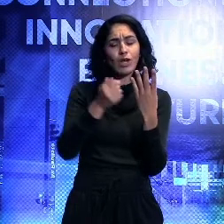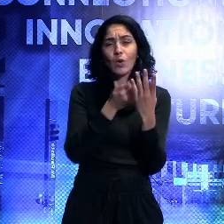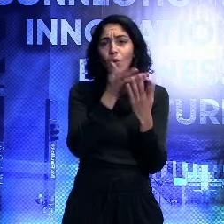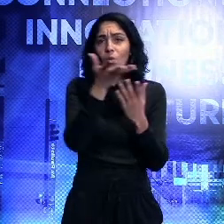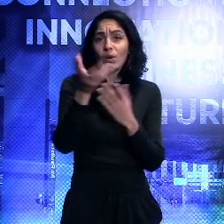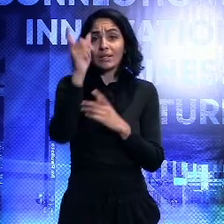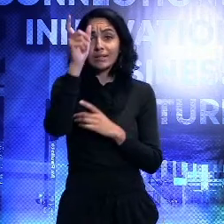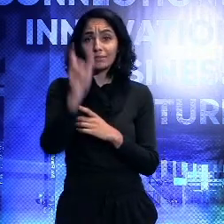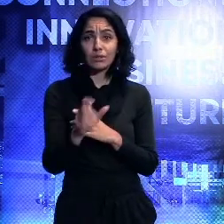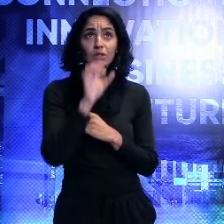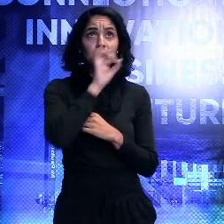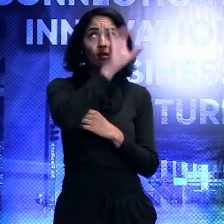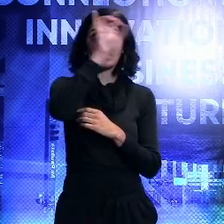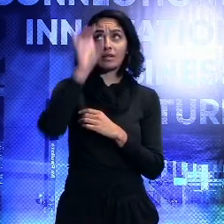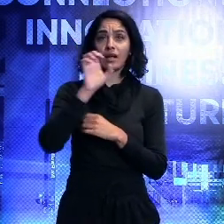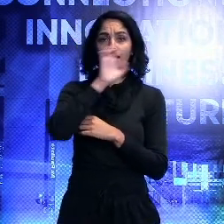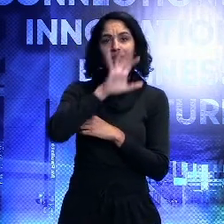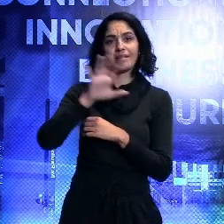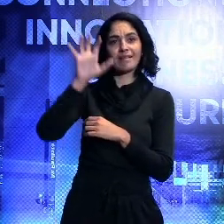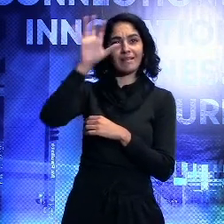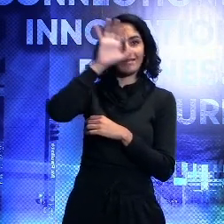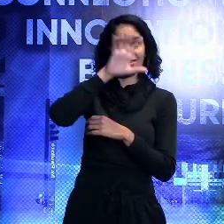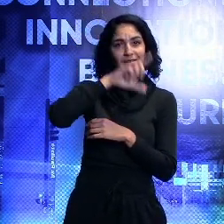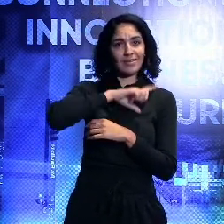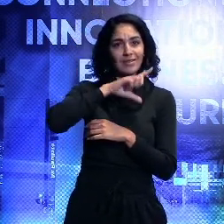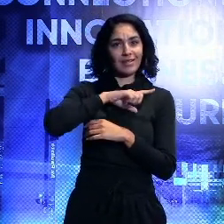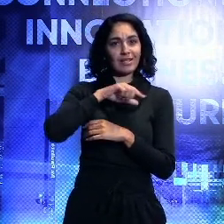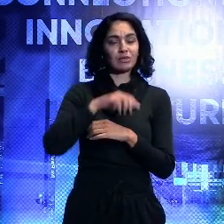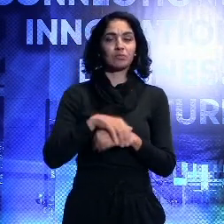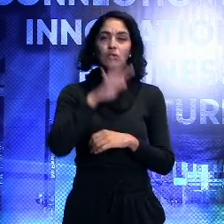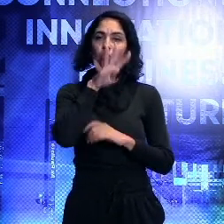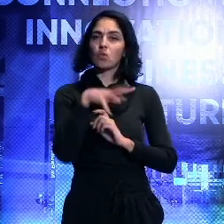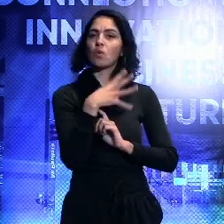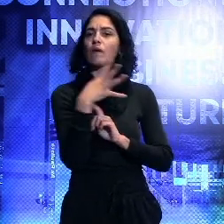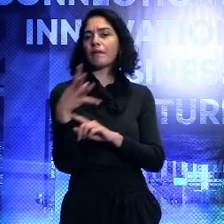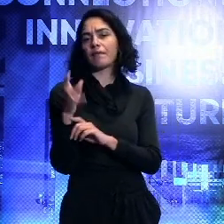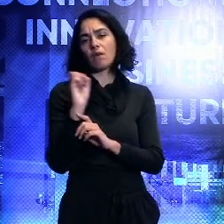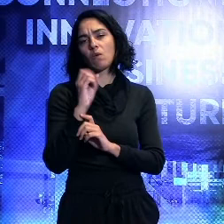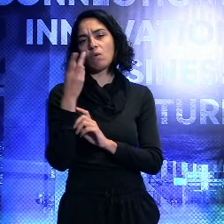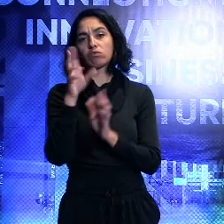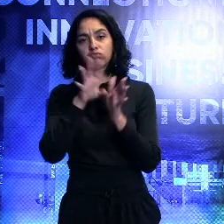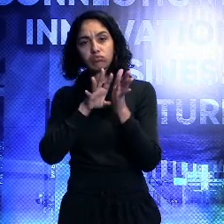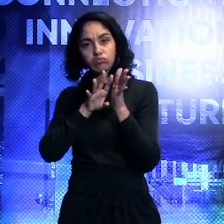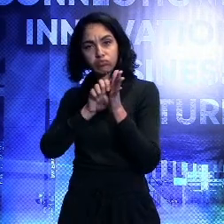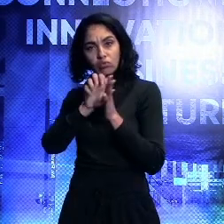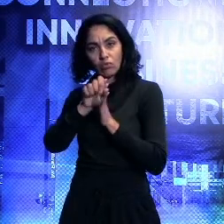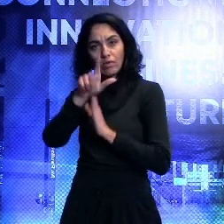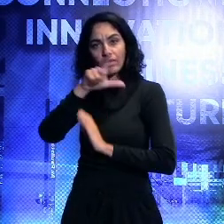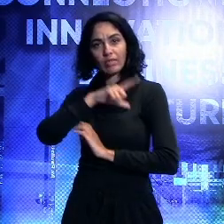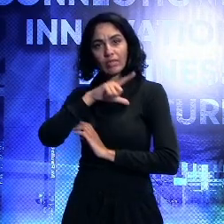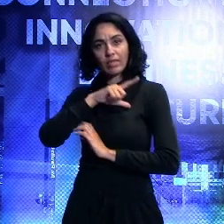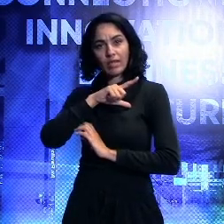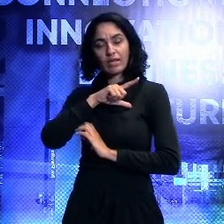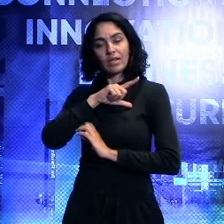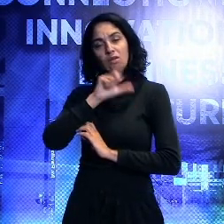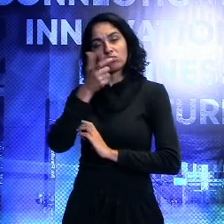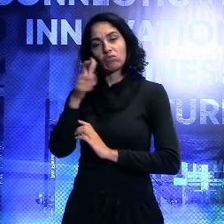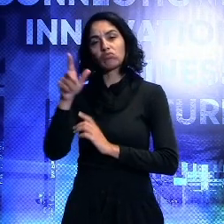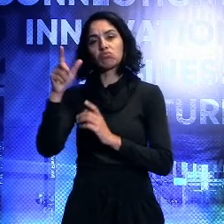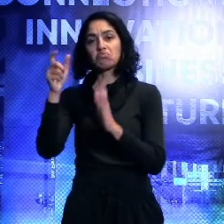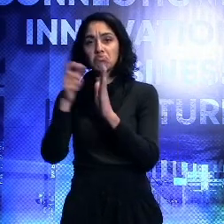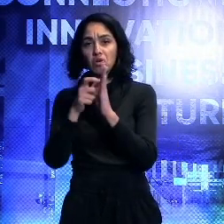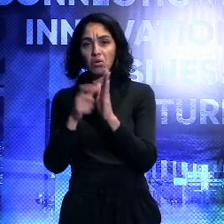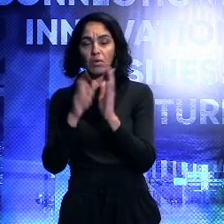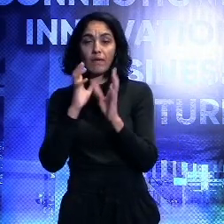estão em cada região. Então, eu tenho ali o count ifs no Excel ou no Google e tenho o select count. Depois eu vou calcular